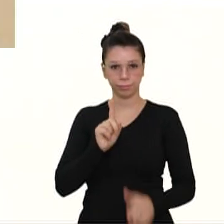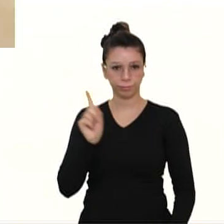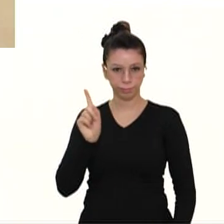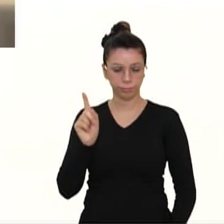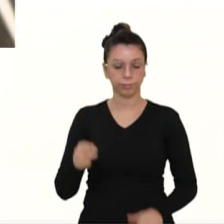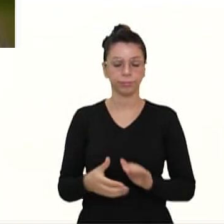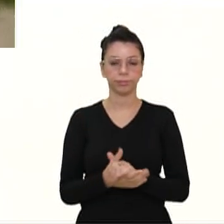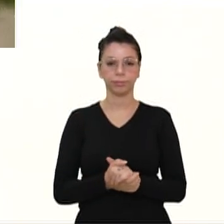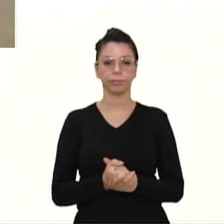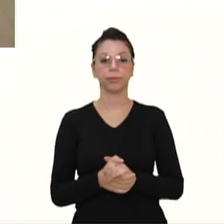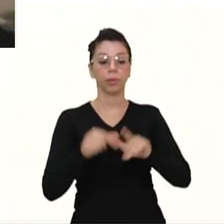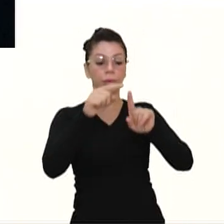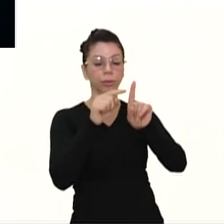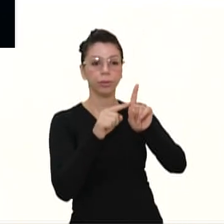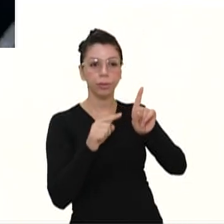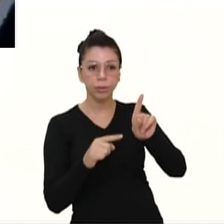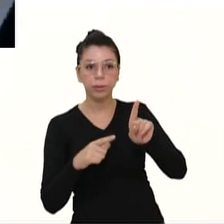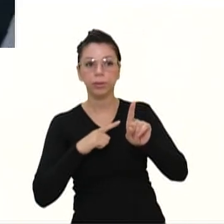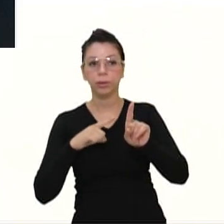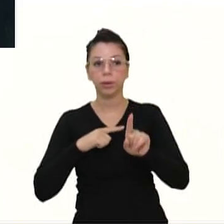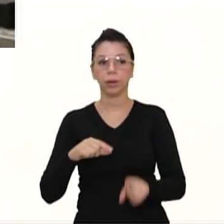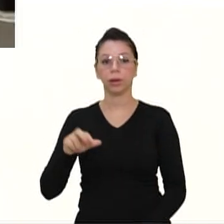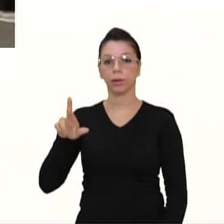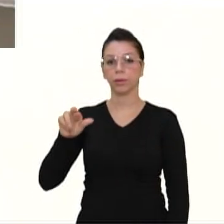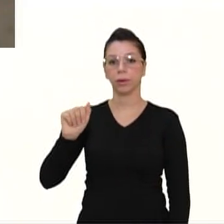As suas modalidades, temos o racing,